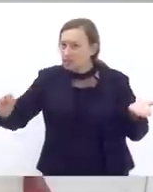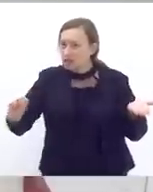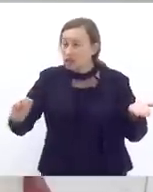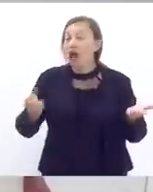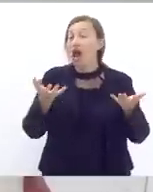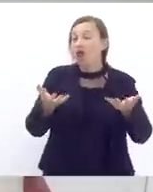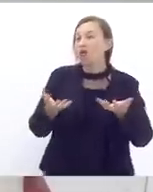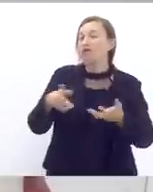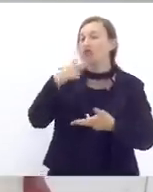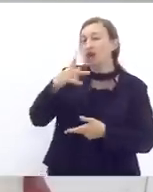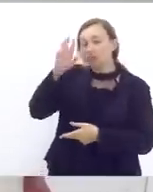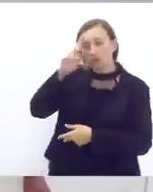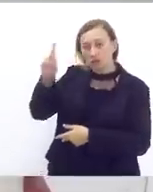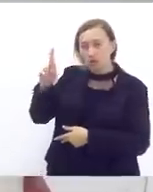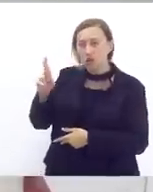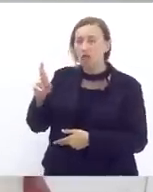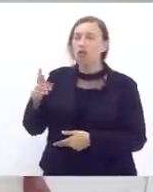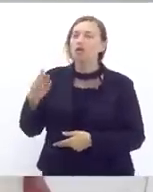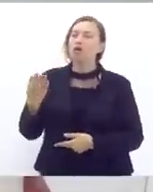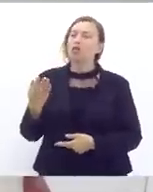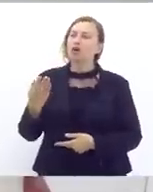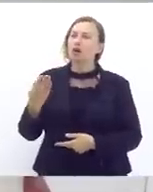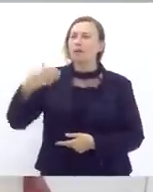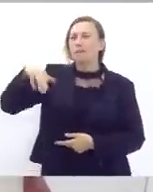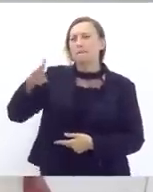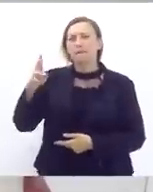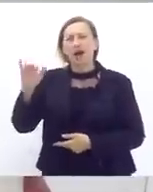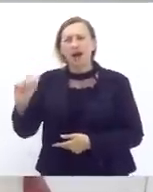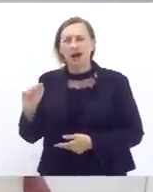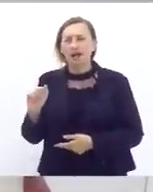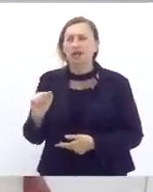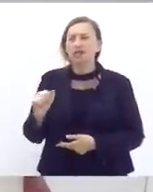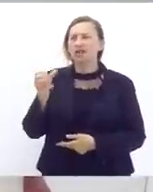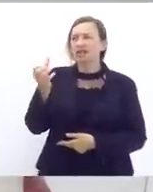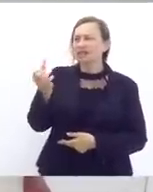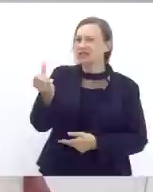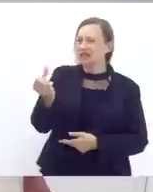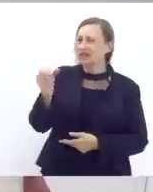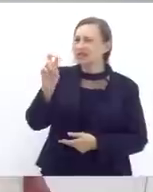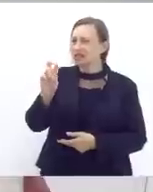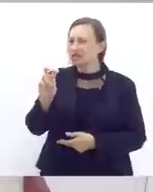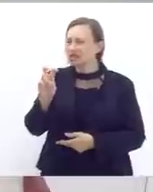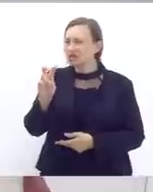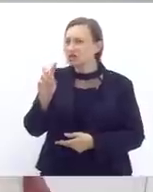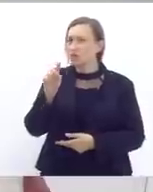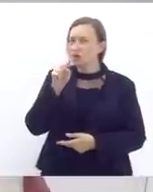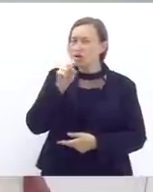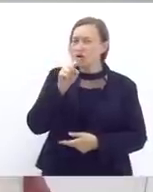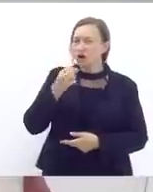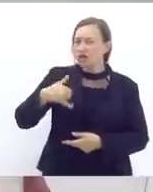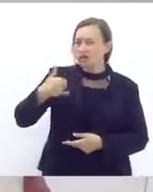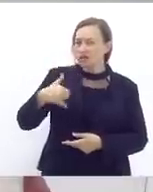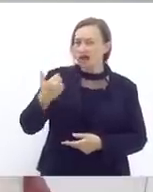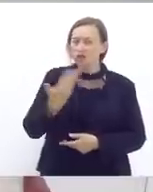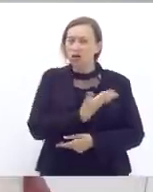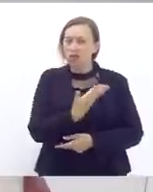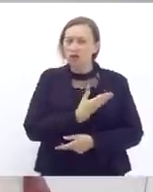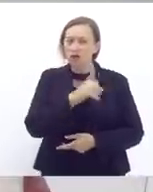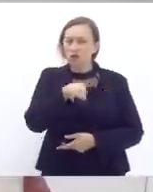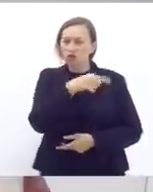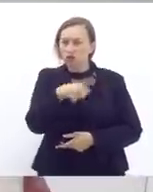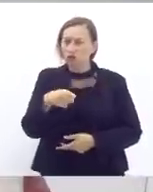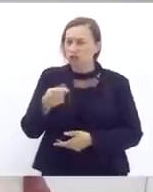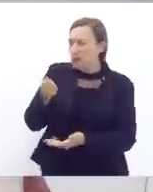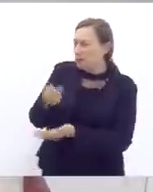eu quero passar para o seu até um colega chamado Maranhão com 75 anos de idade Aí ele estava na condição de excluído ele contribuiu a vida